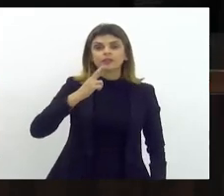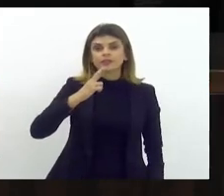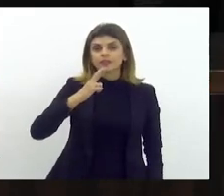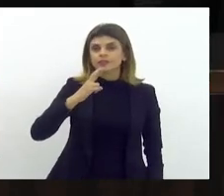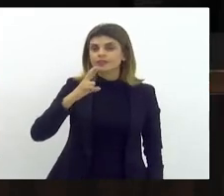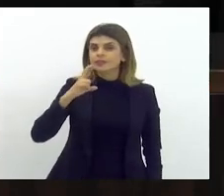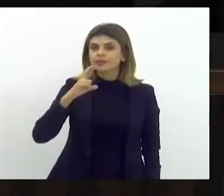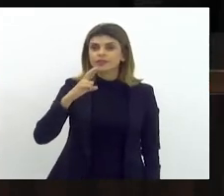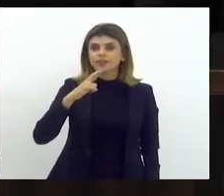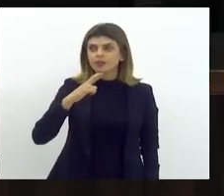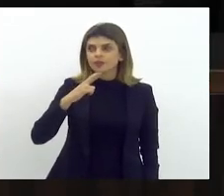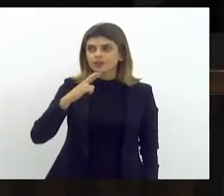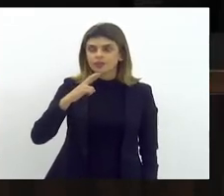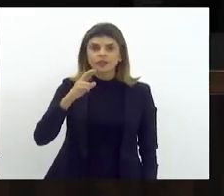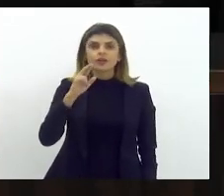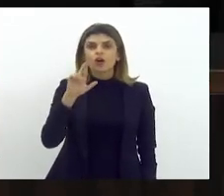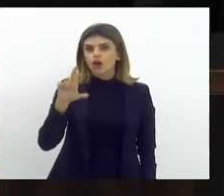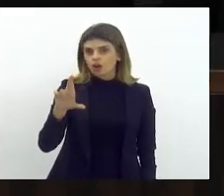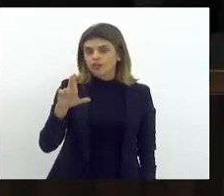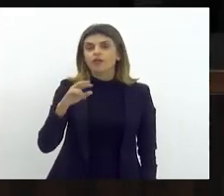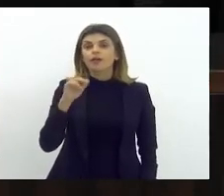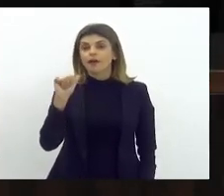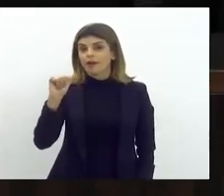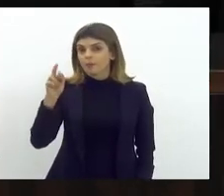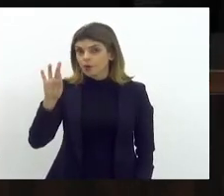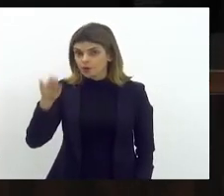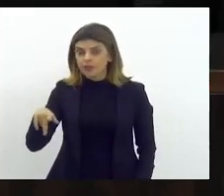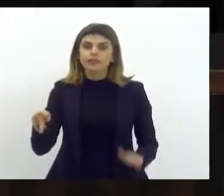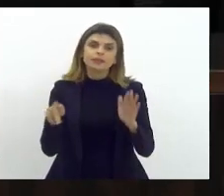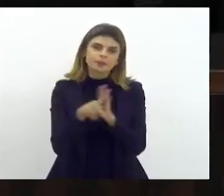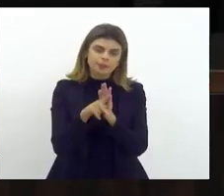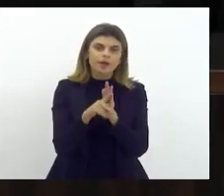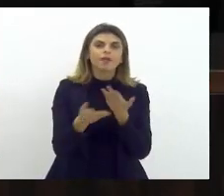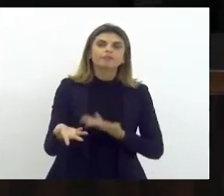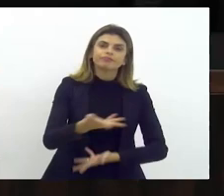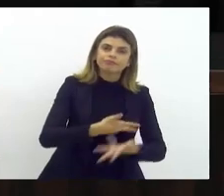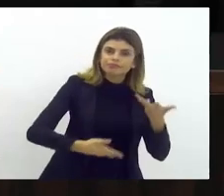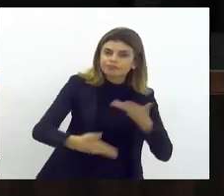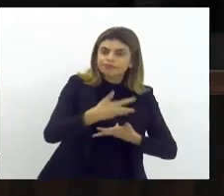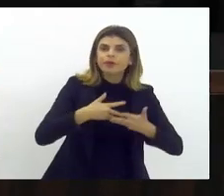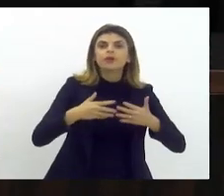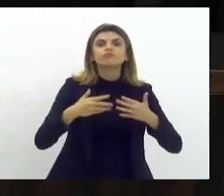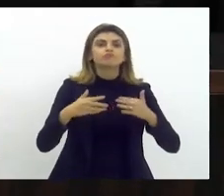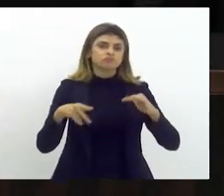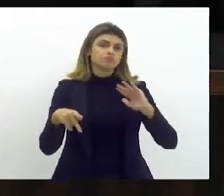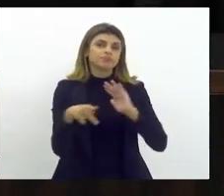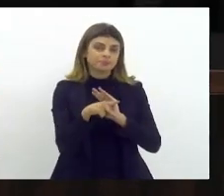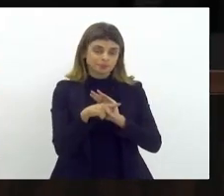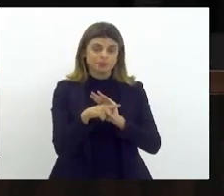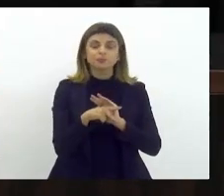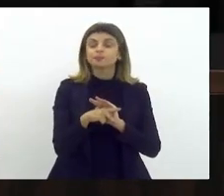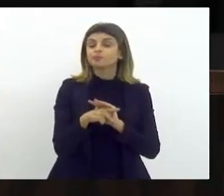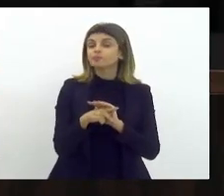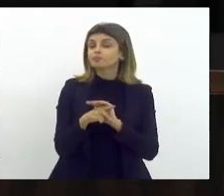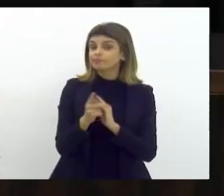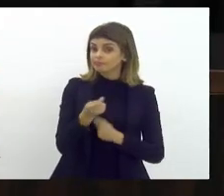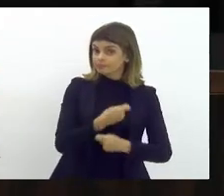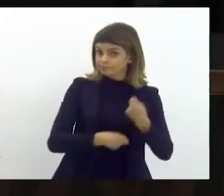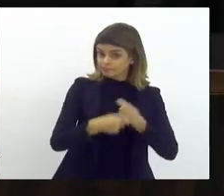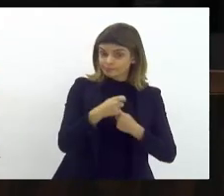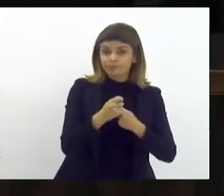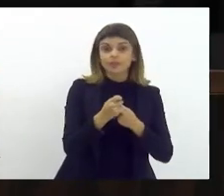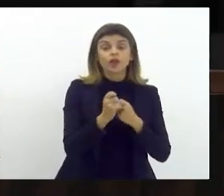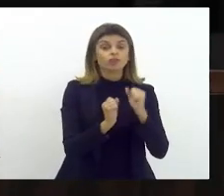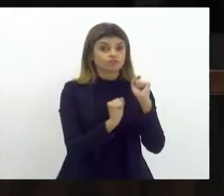Moraes e Carlos Macedo pendendo de pareceres das comissões Constituição de Justiça de Economia Indústria e Comércio